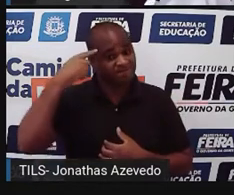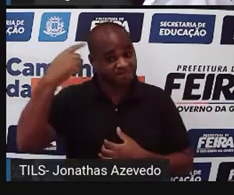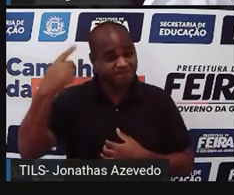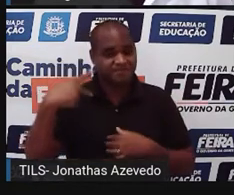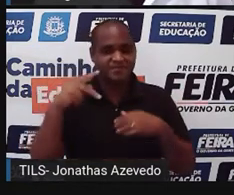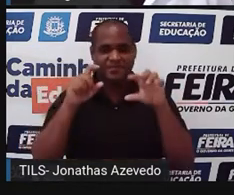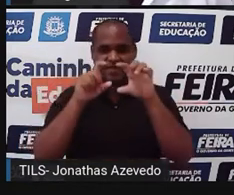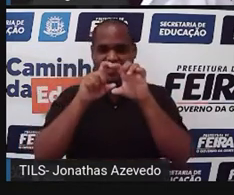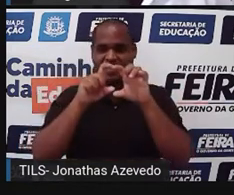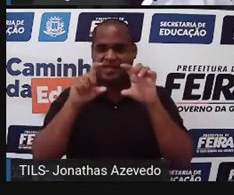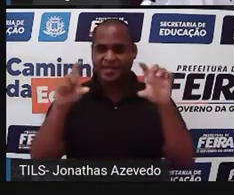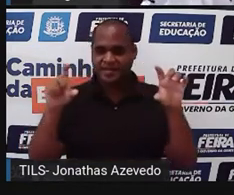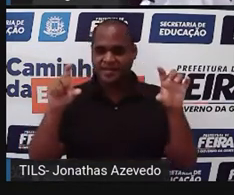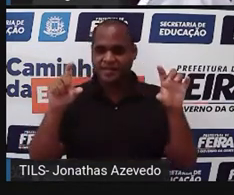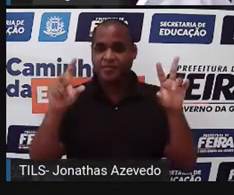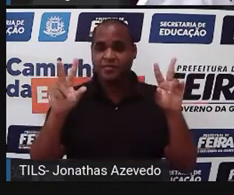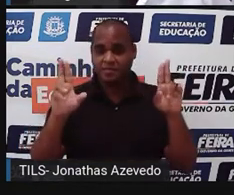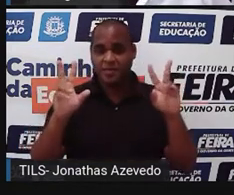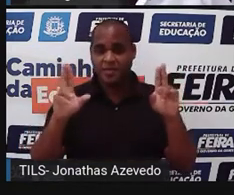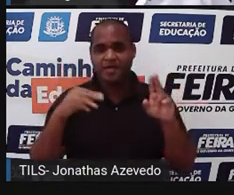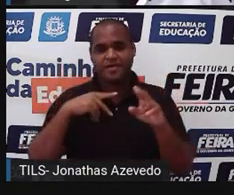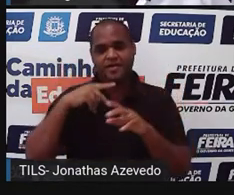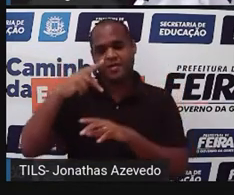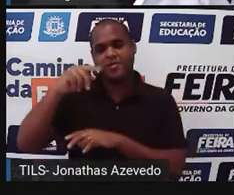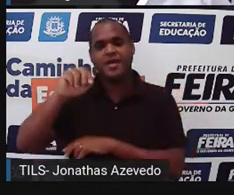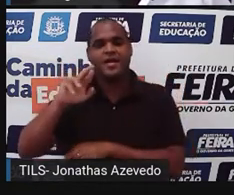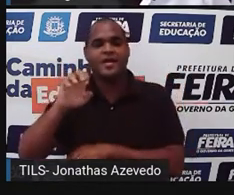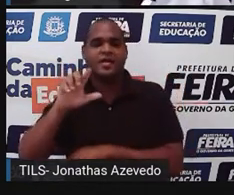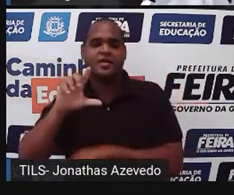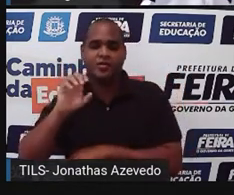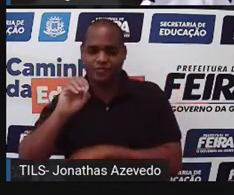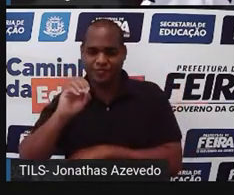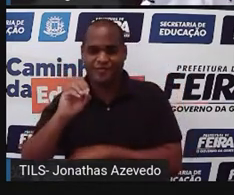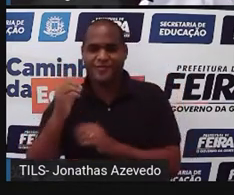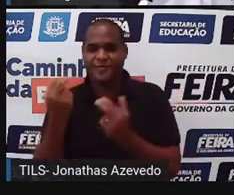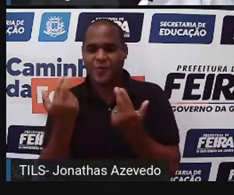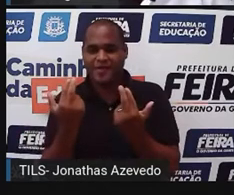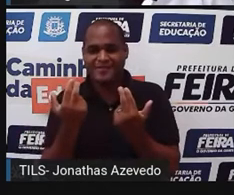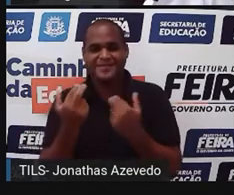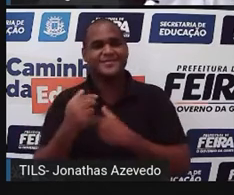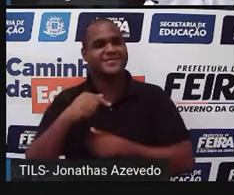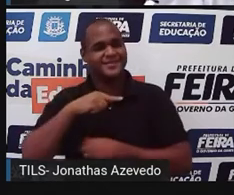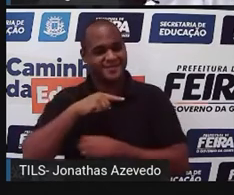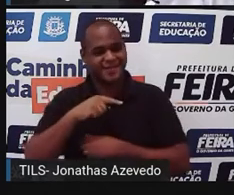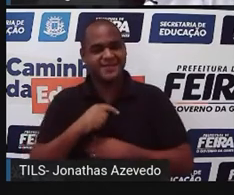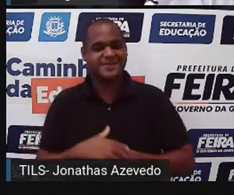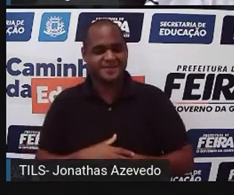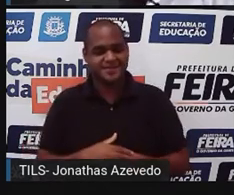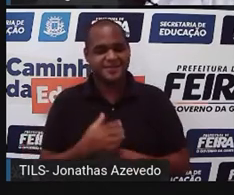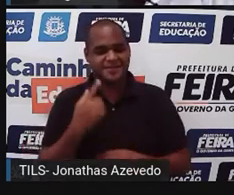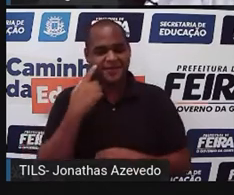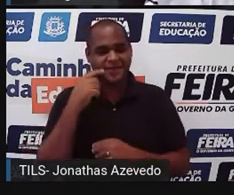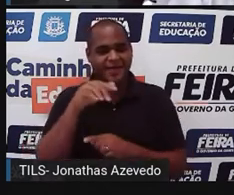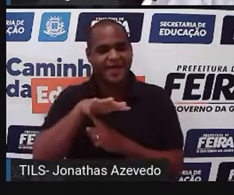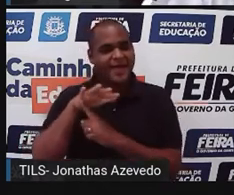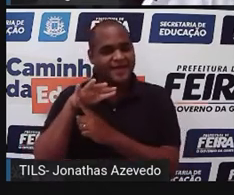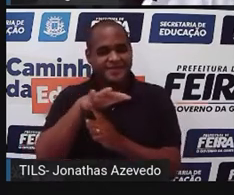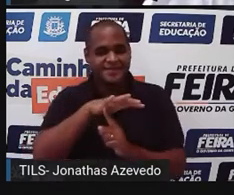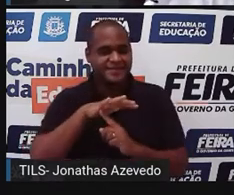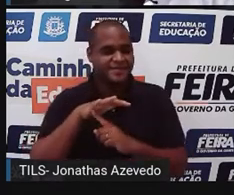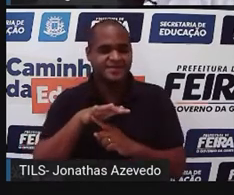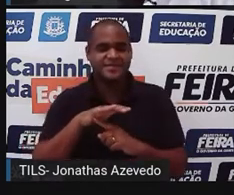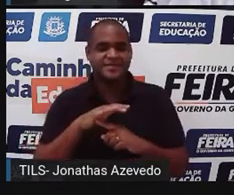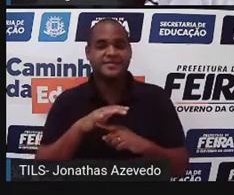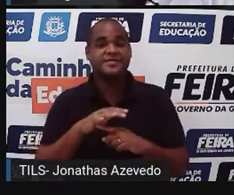retângulo ele é um quadrilátero paralelogramo certo a gente viu também o cálculo de área